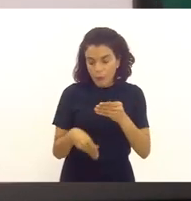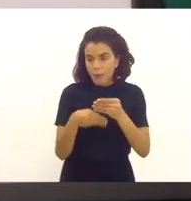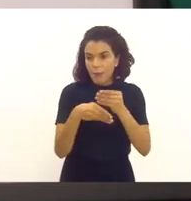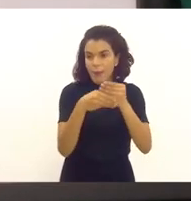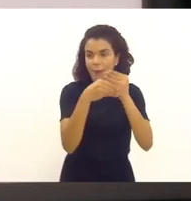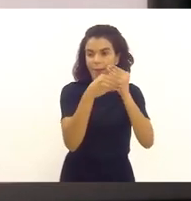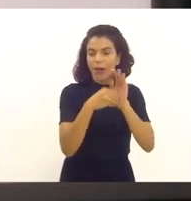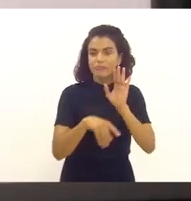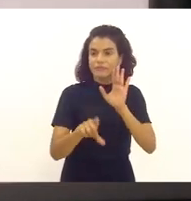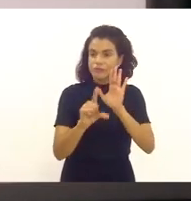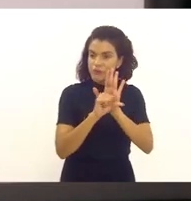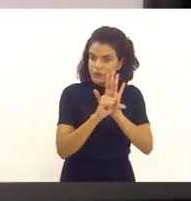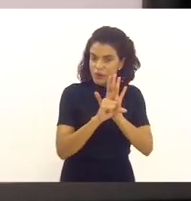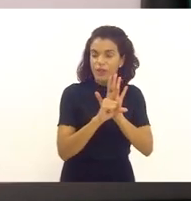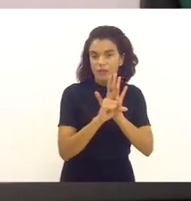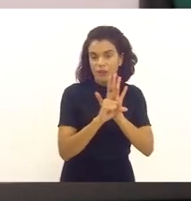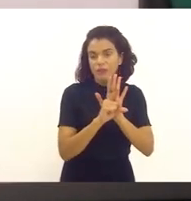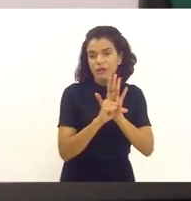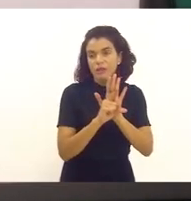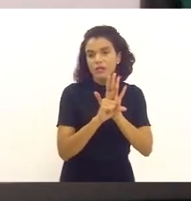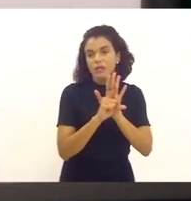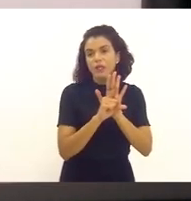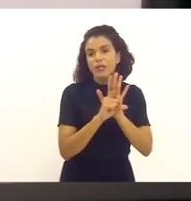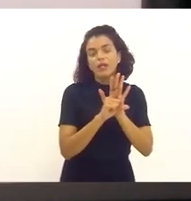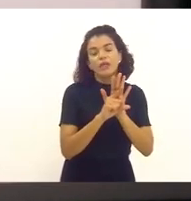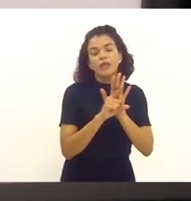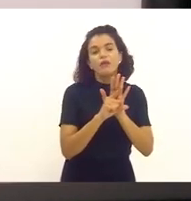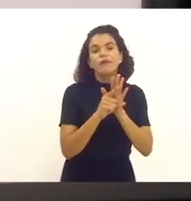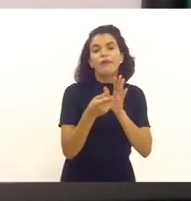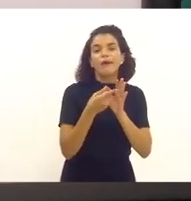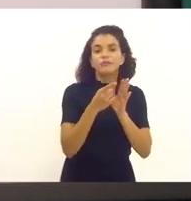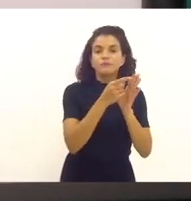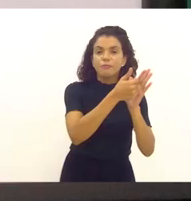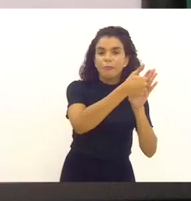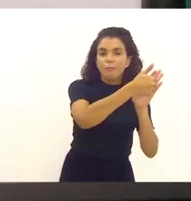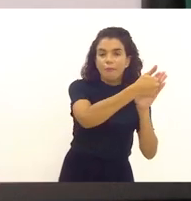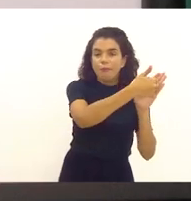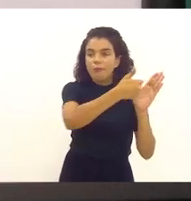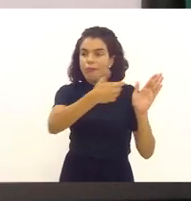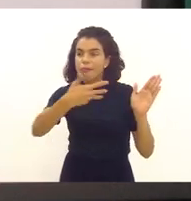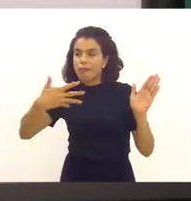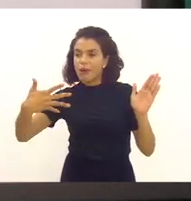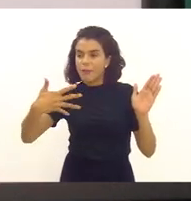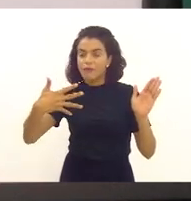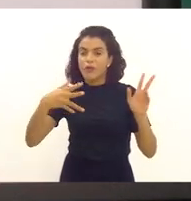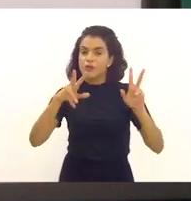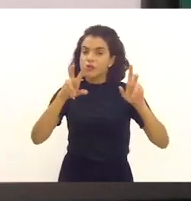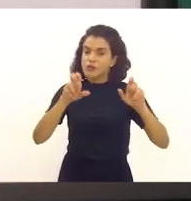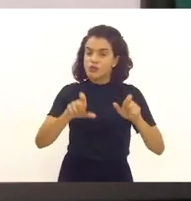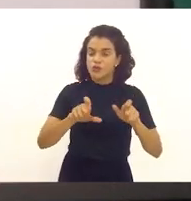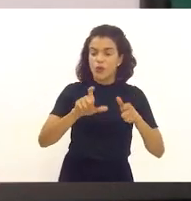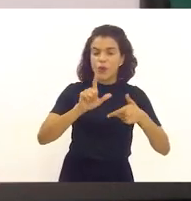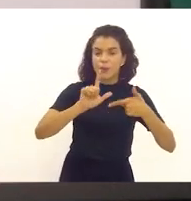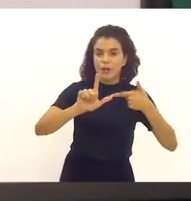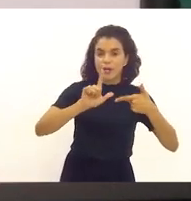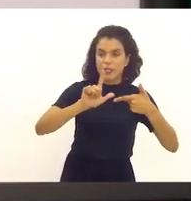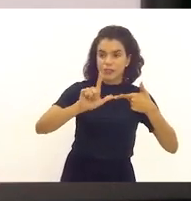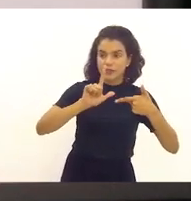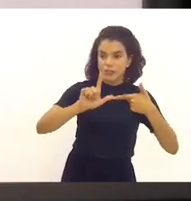leis que fazemos um traçamos uma linha do tempo referente a legislação